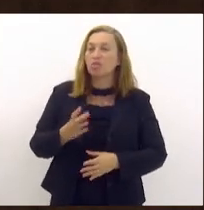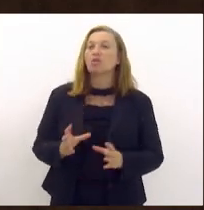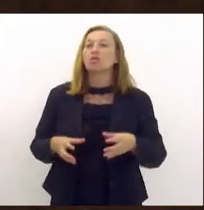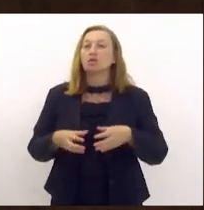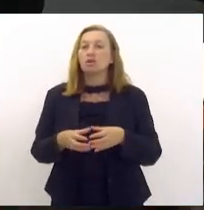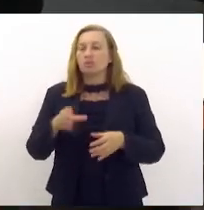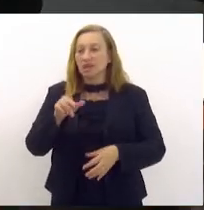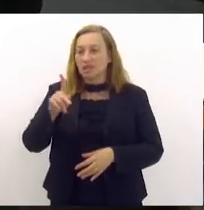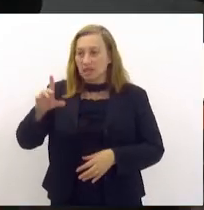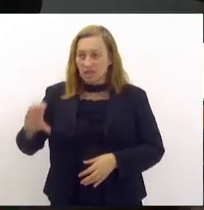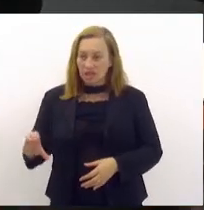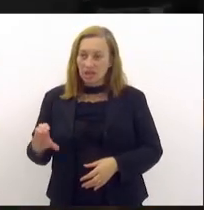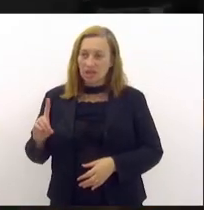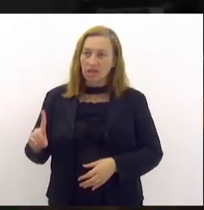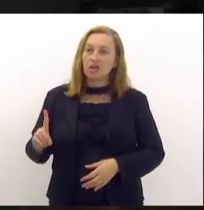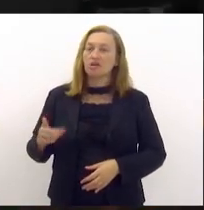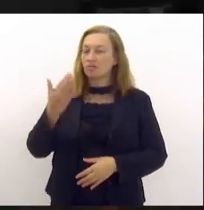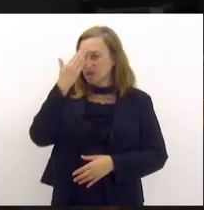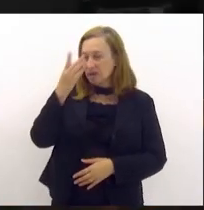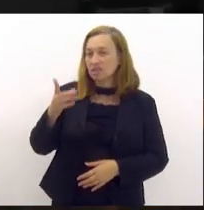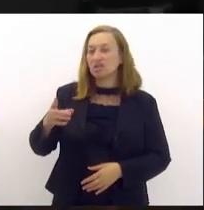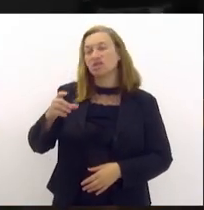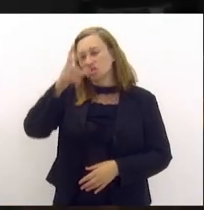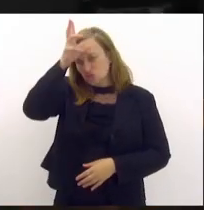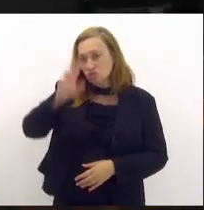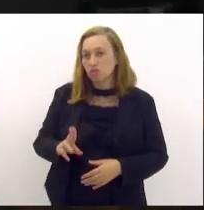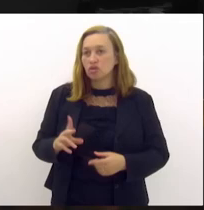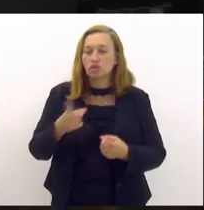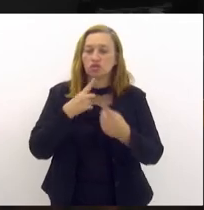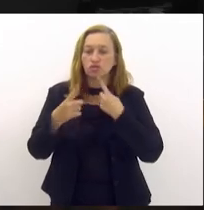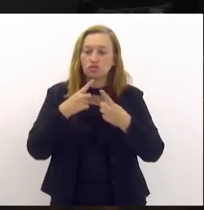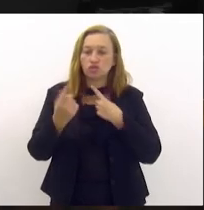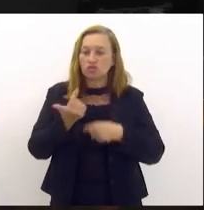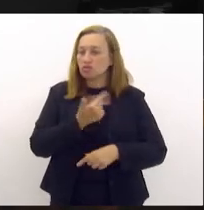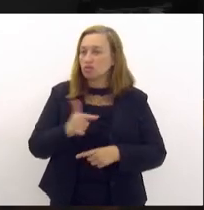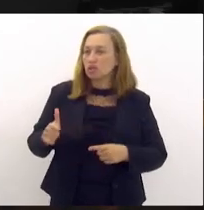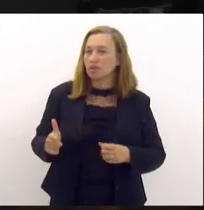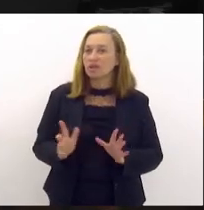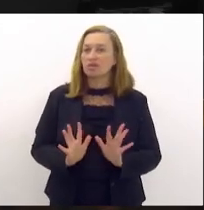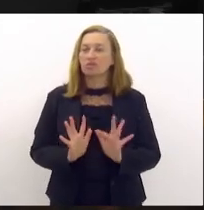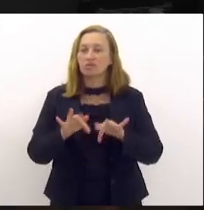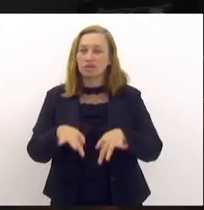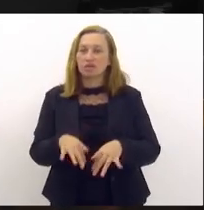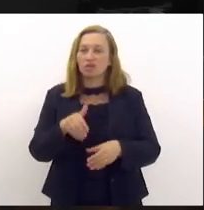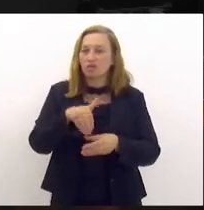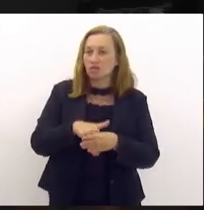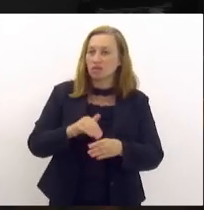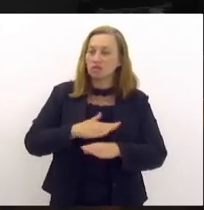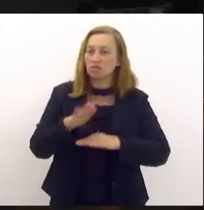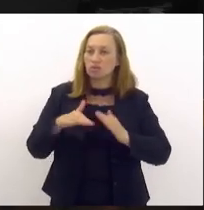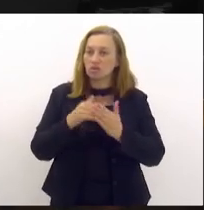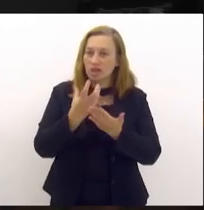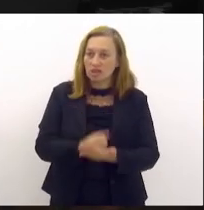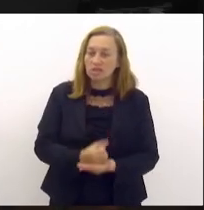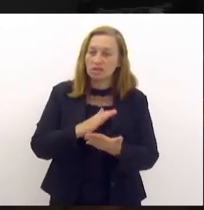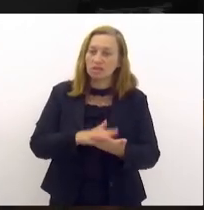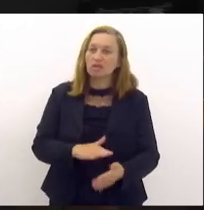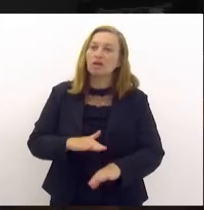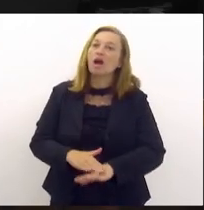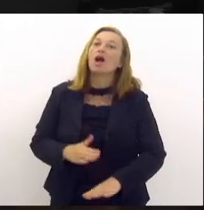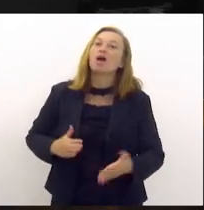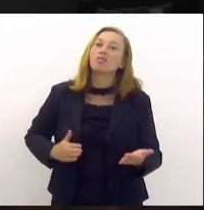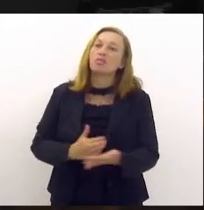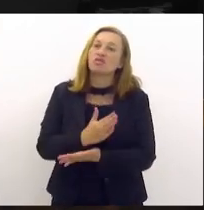Obrigada, Tia Ju. Parabéns. Não havendo mais quem queira discutir, encerrada a discussão, em votação. Os senhores que aprovam, permaneçam como